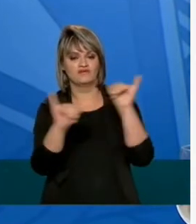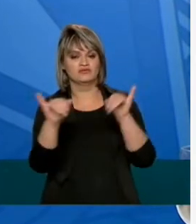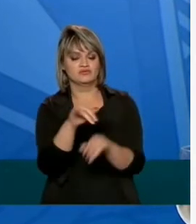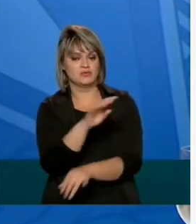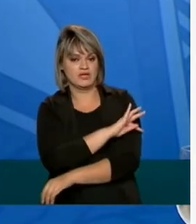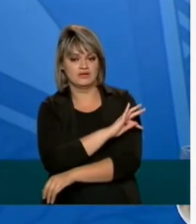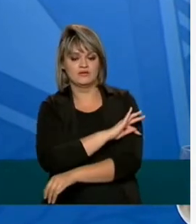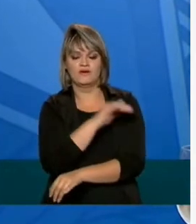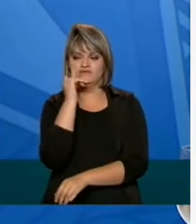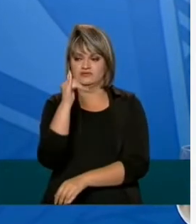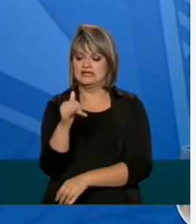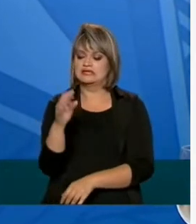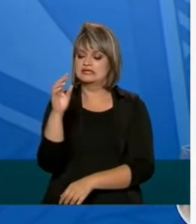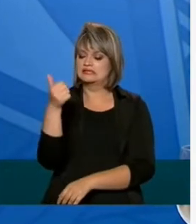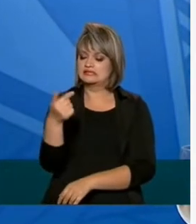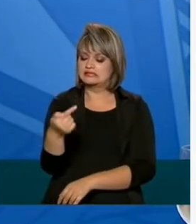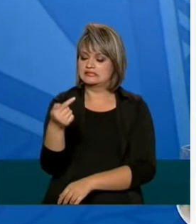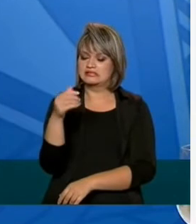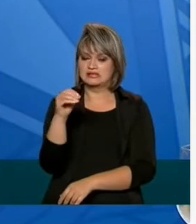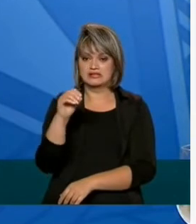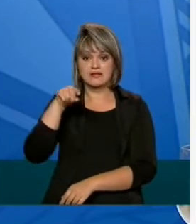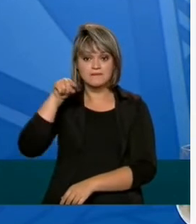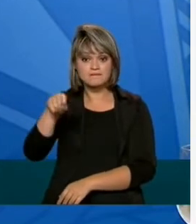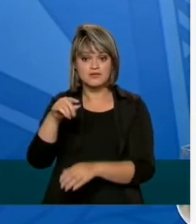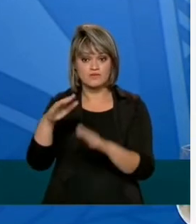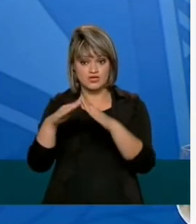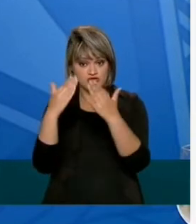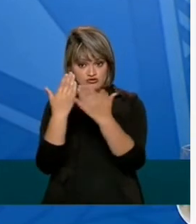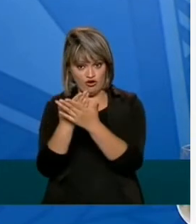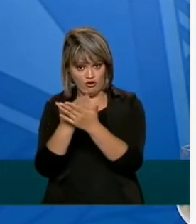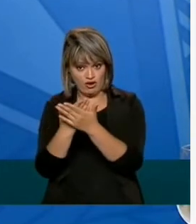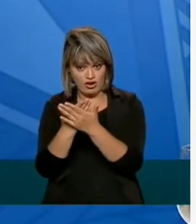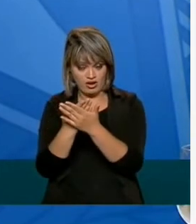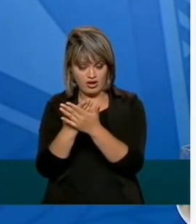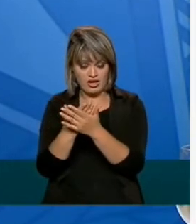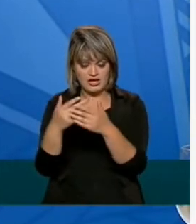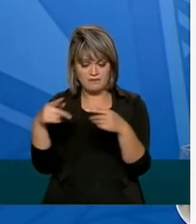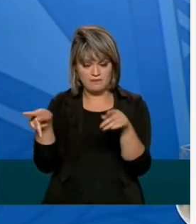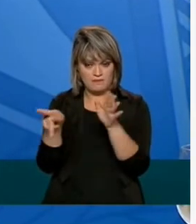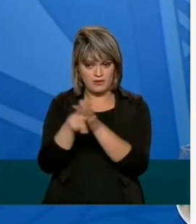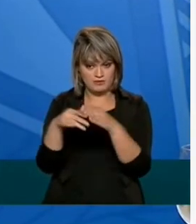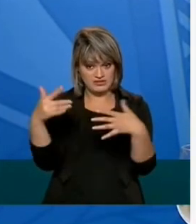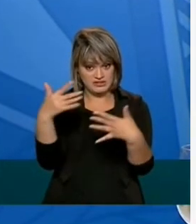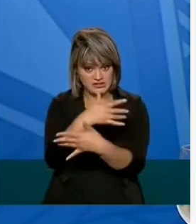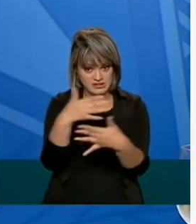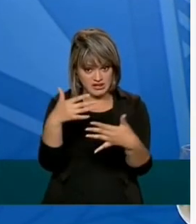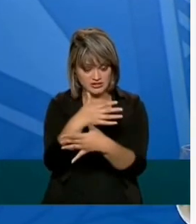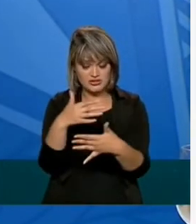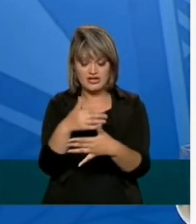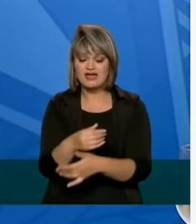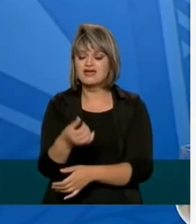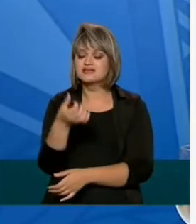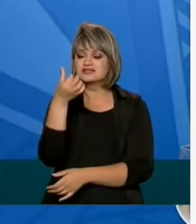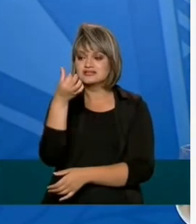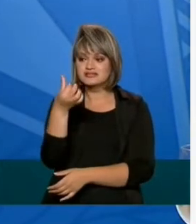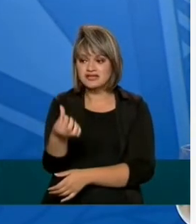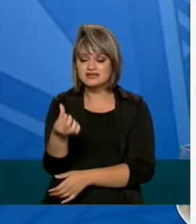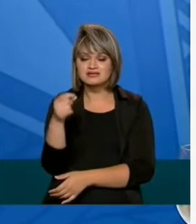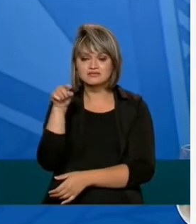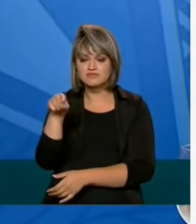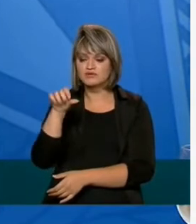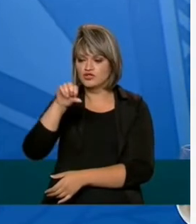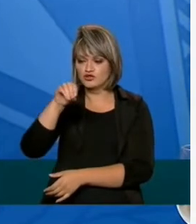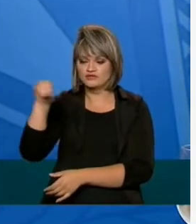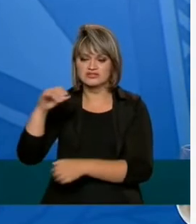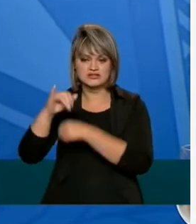72 mil escolas, das 85 mil escolas urbanas, apenas 6.900 não tinham internet e